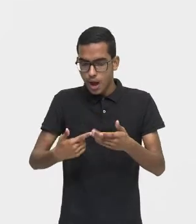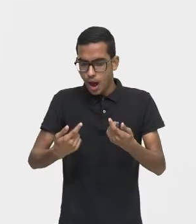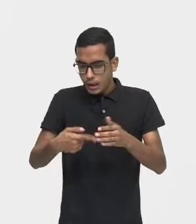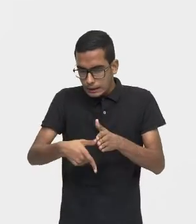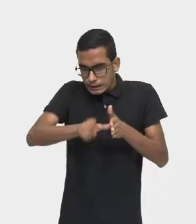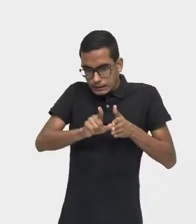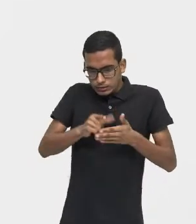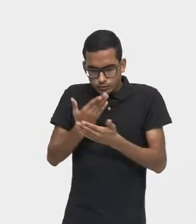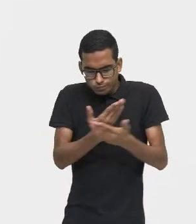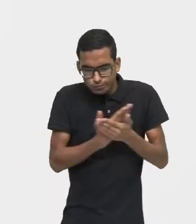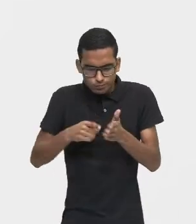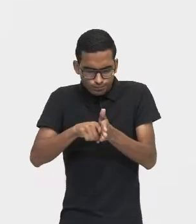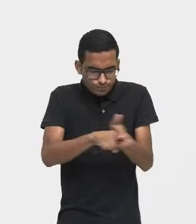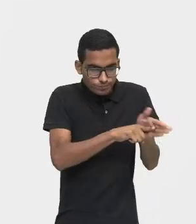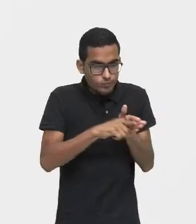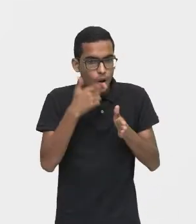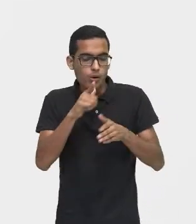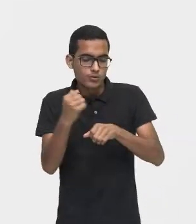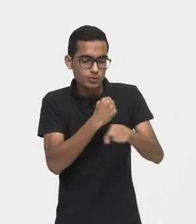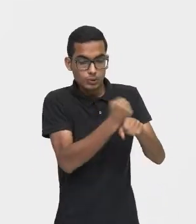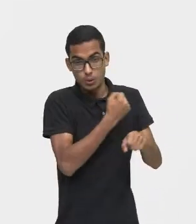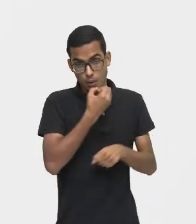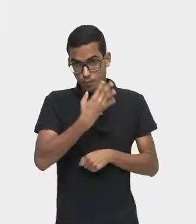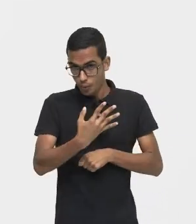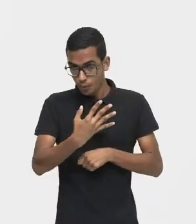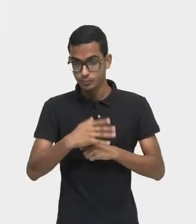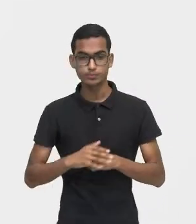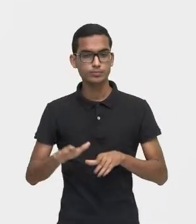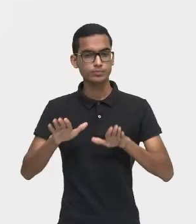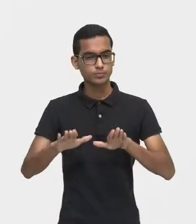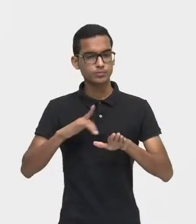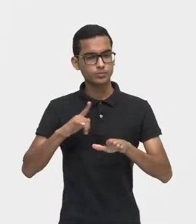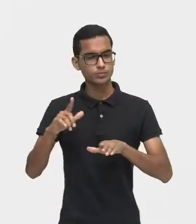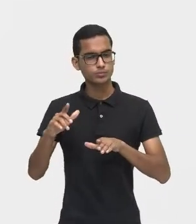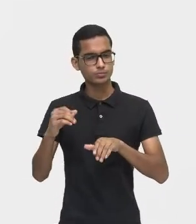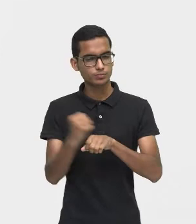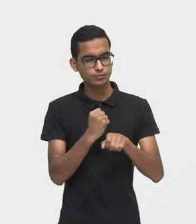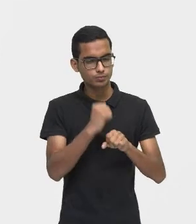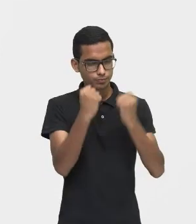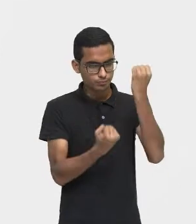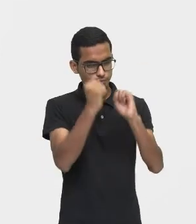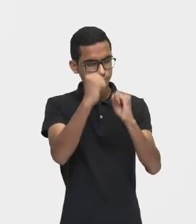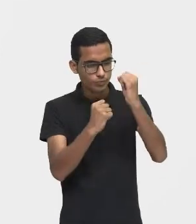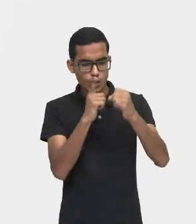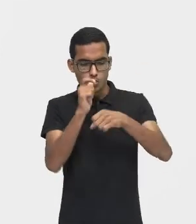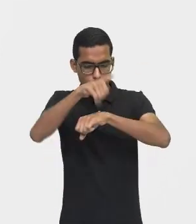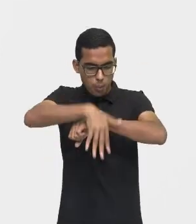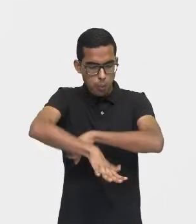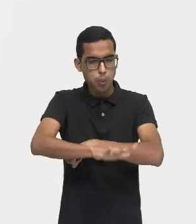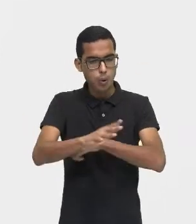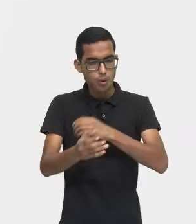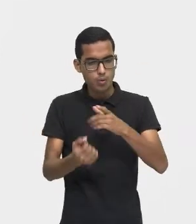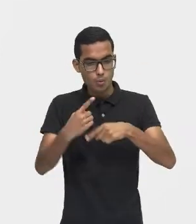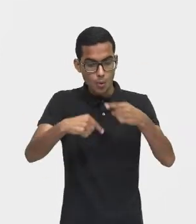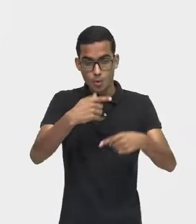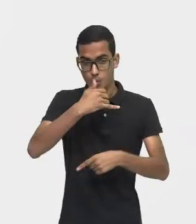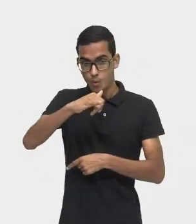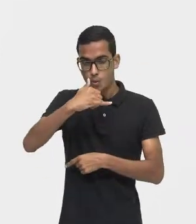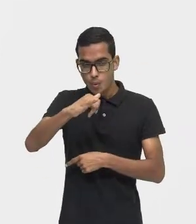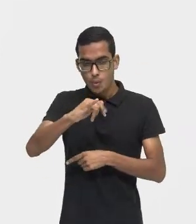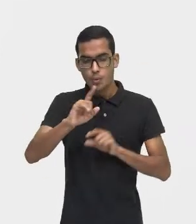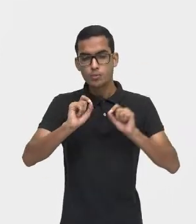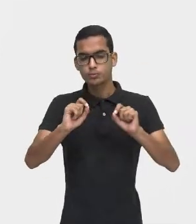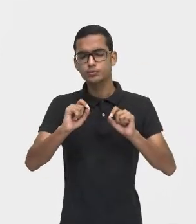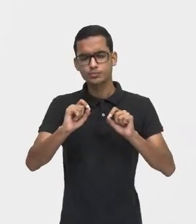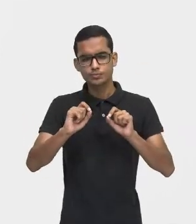qualquer forma, tá? E a construção de usinas hidrelétricas, elas acabam ajudando, né? Vai ter, lógico, que